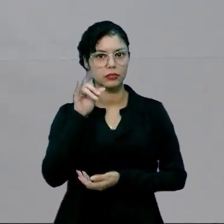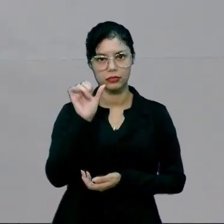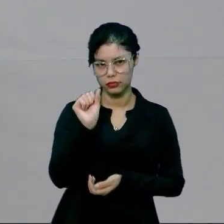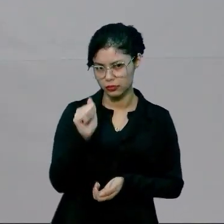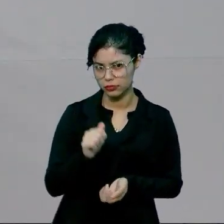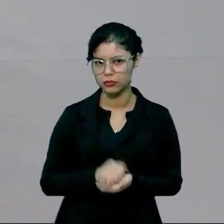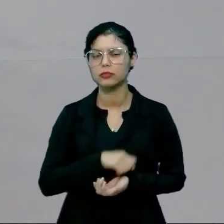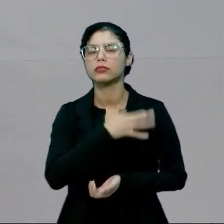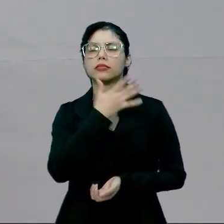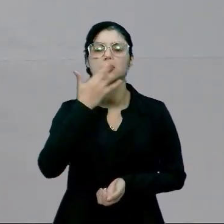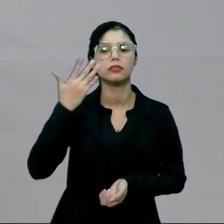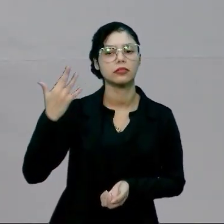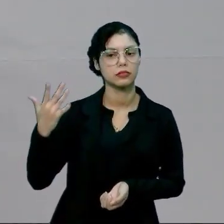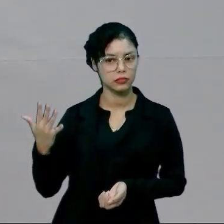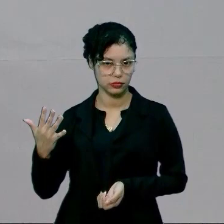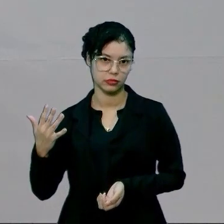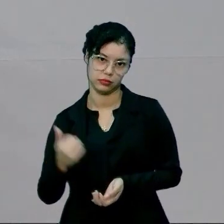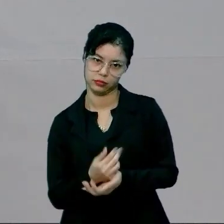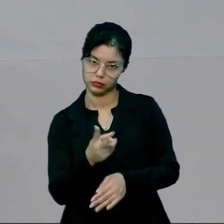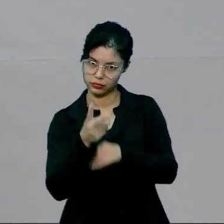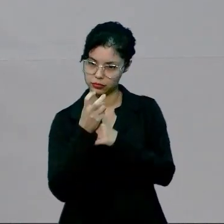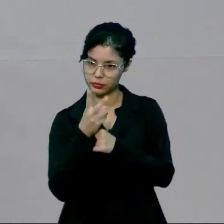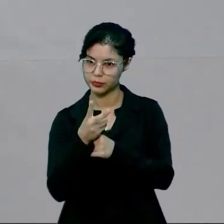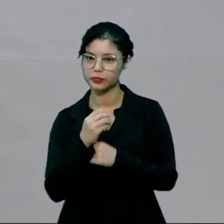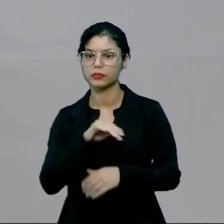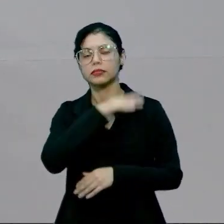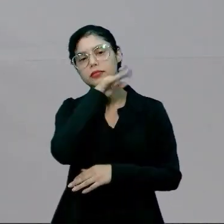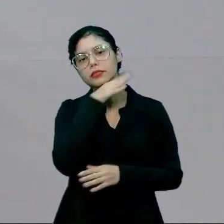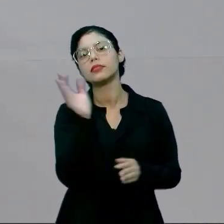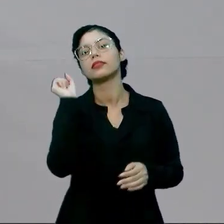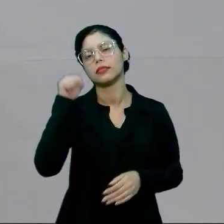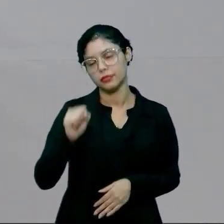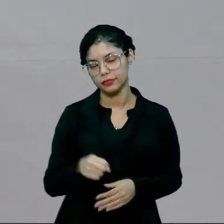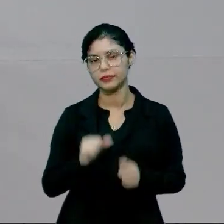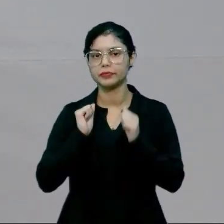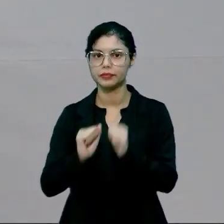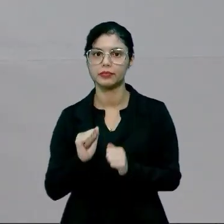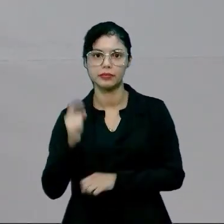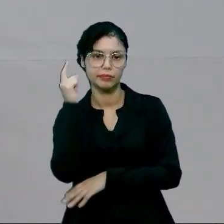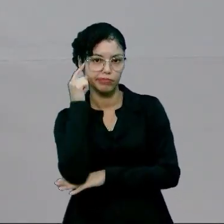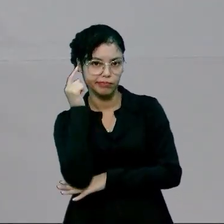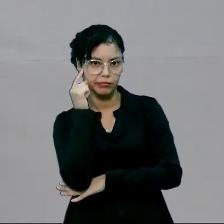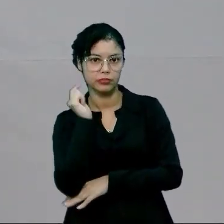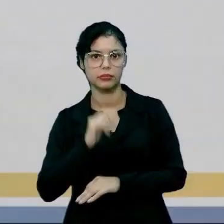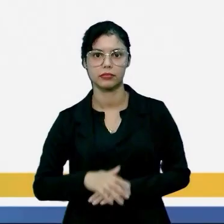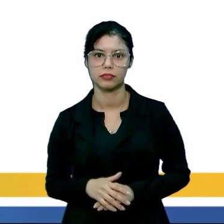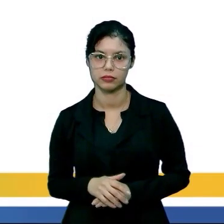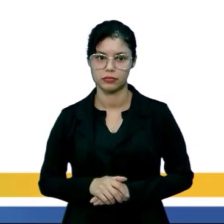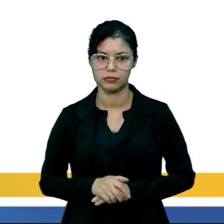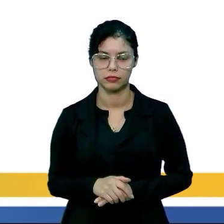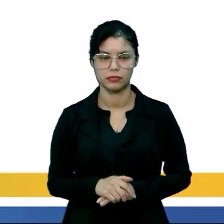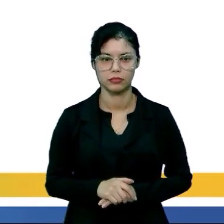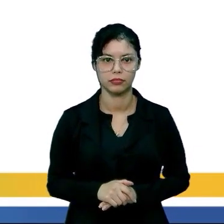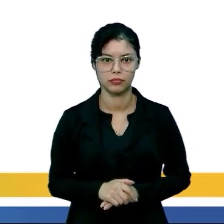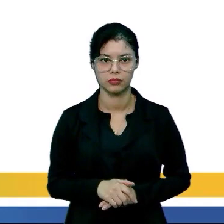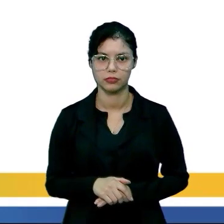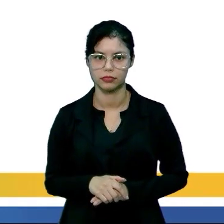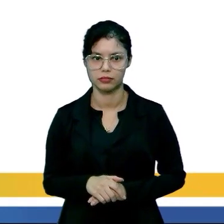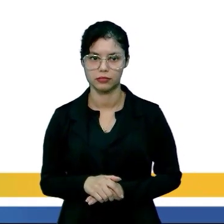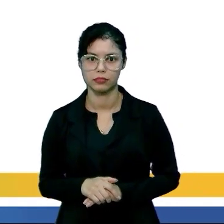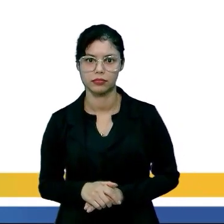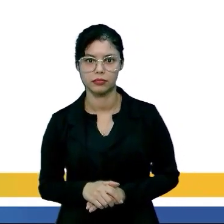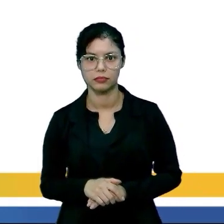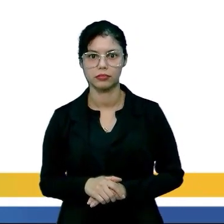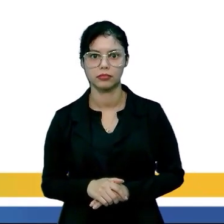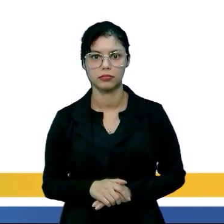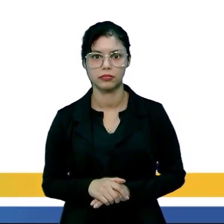carnosos, odores, né, para atrair os animais, aí sim você poderia pensar que poderia ser algum agente polinizador,